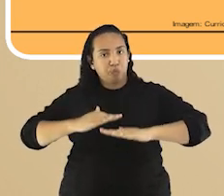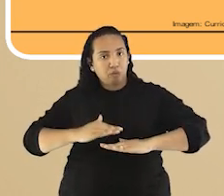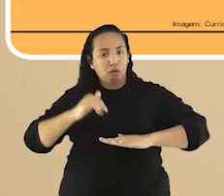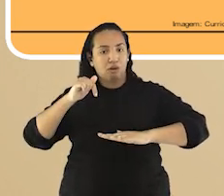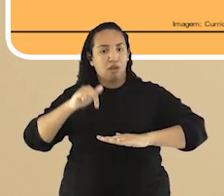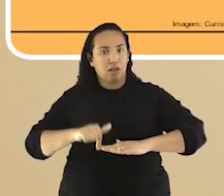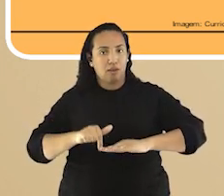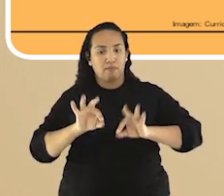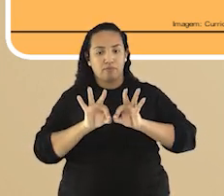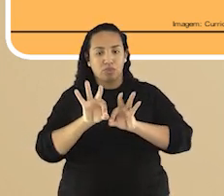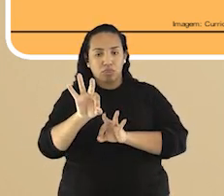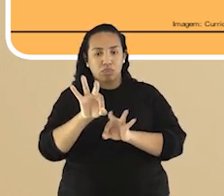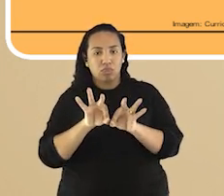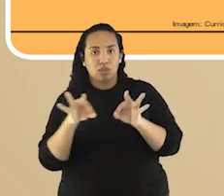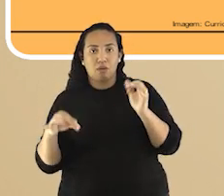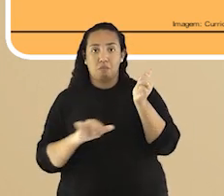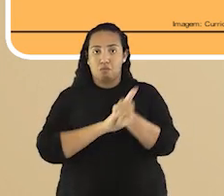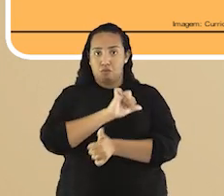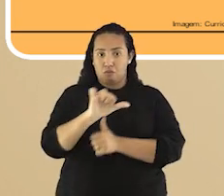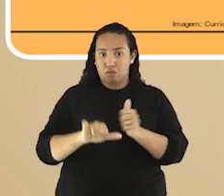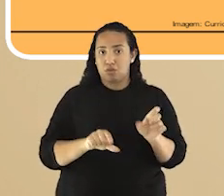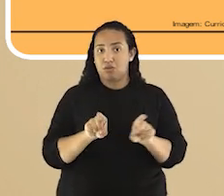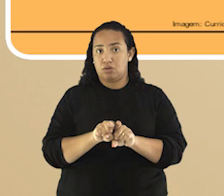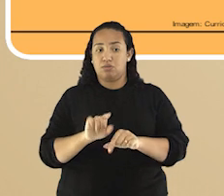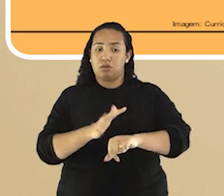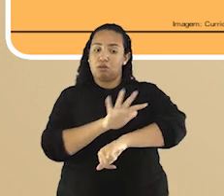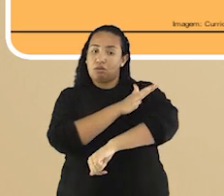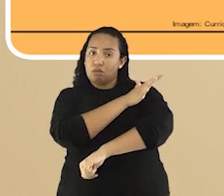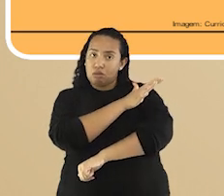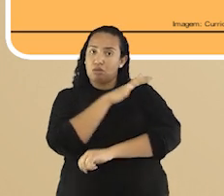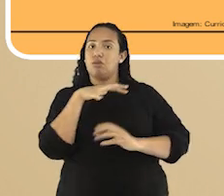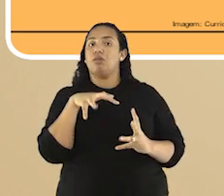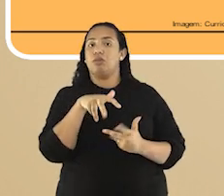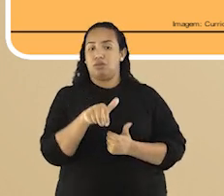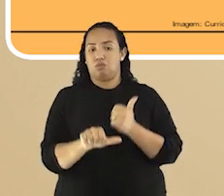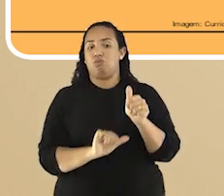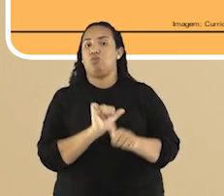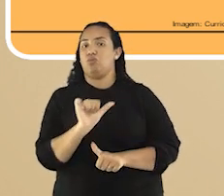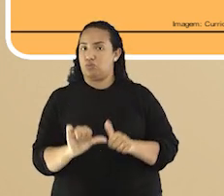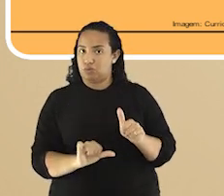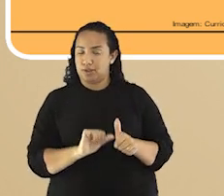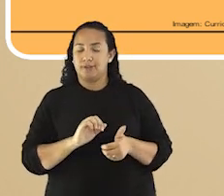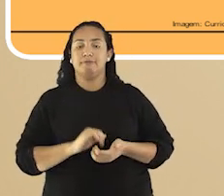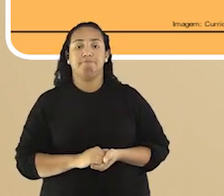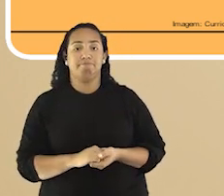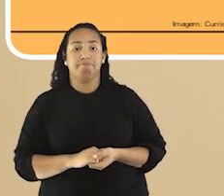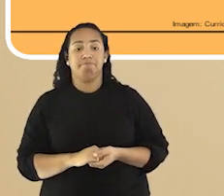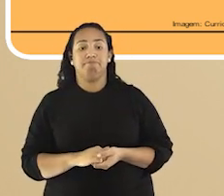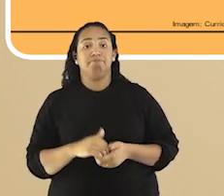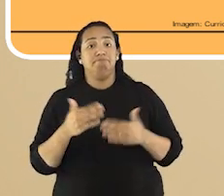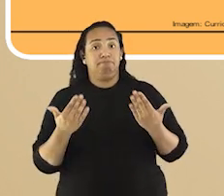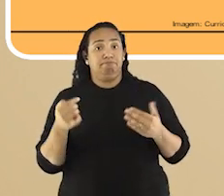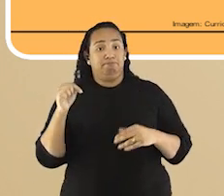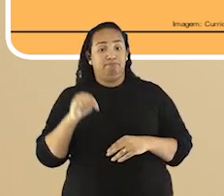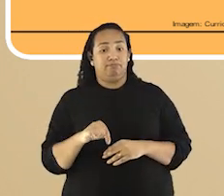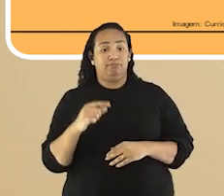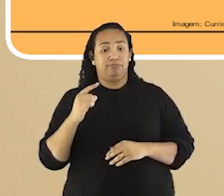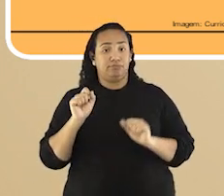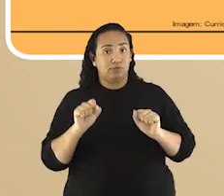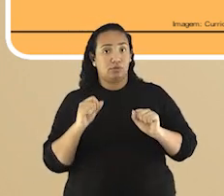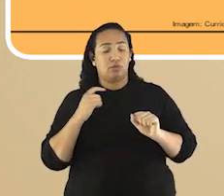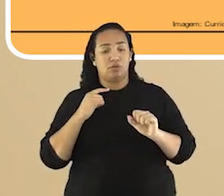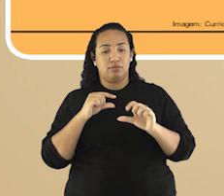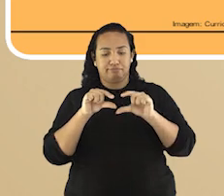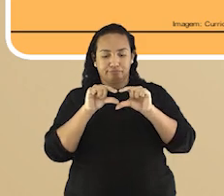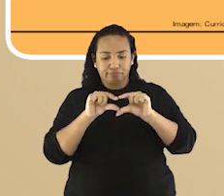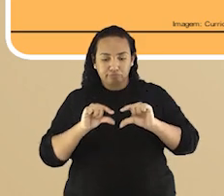e alterando o contorno do relevo terrestre. Esses fragmentos podem ter bordas continentais ou oceânicas